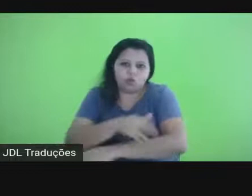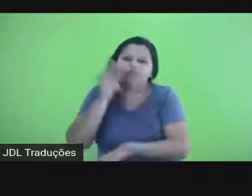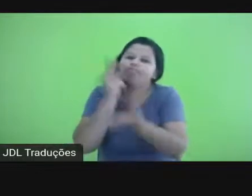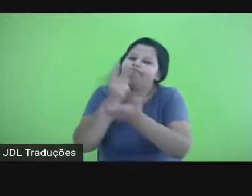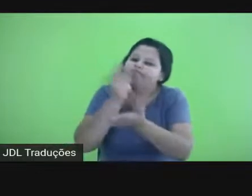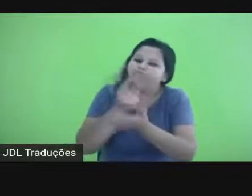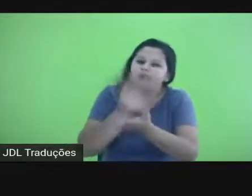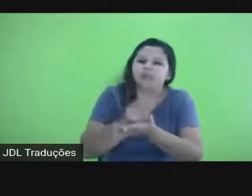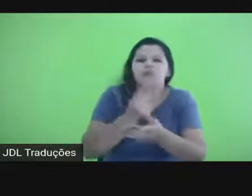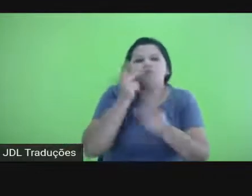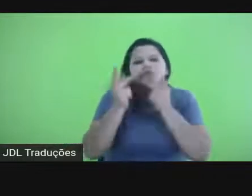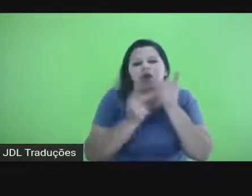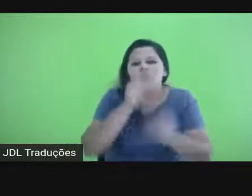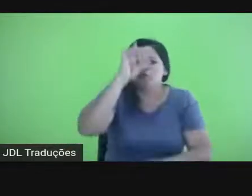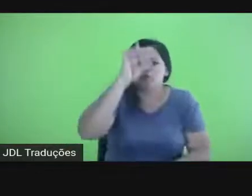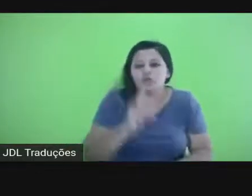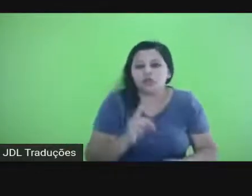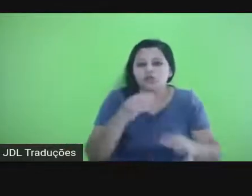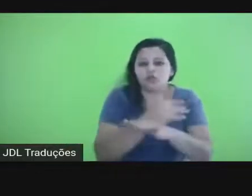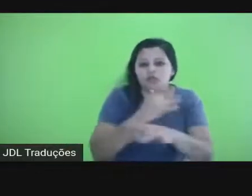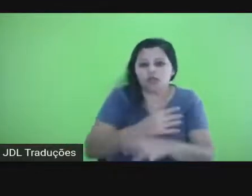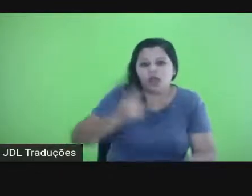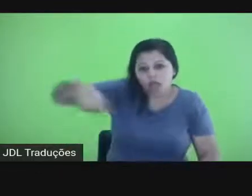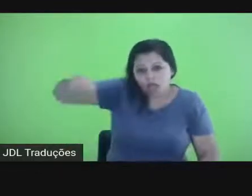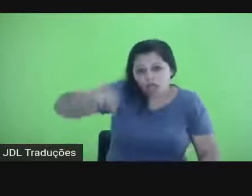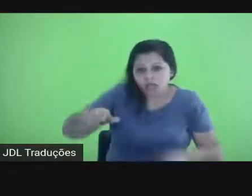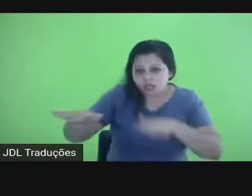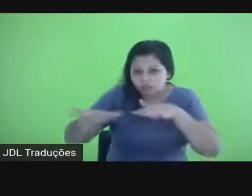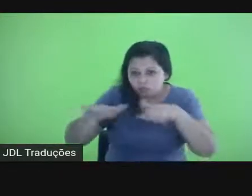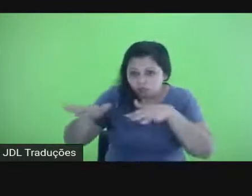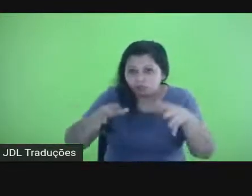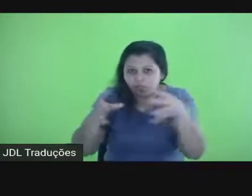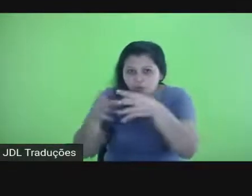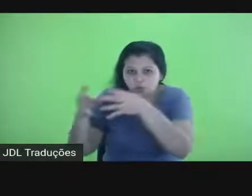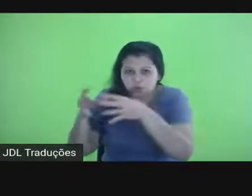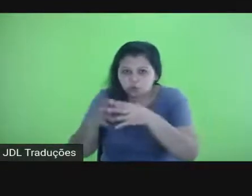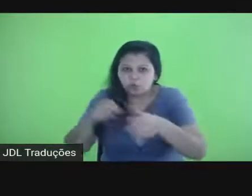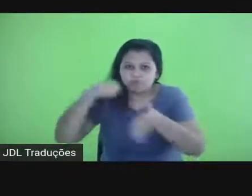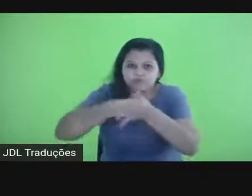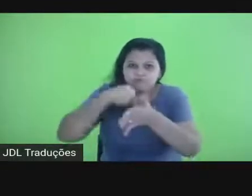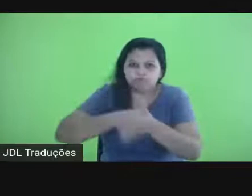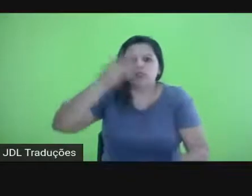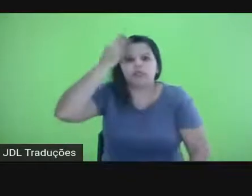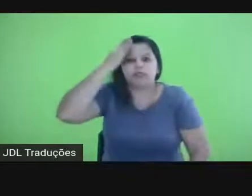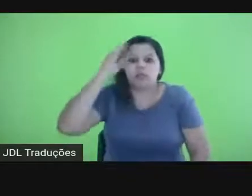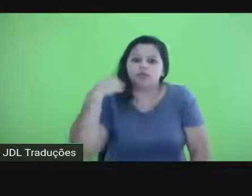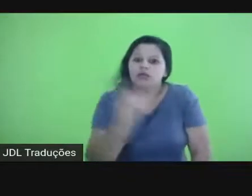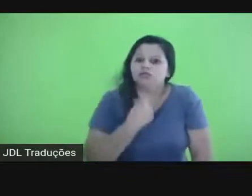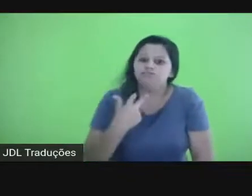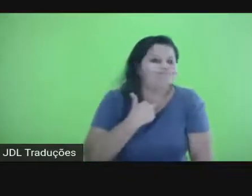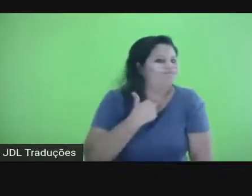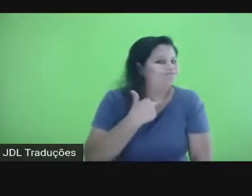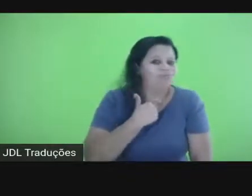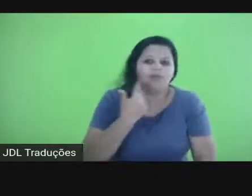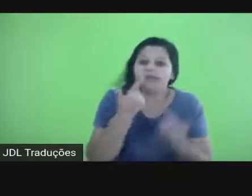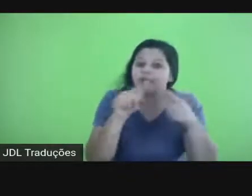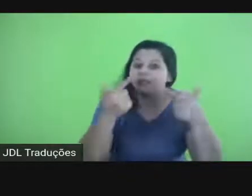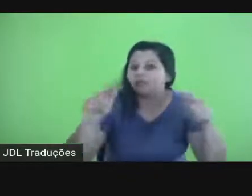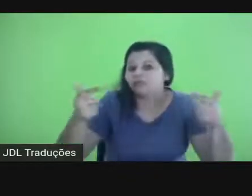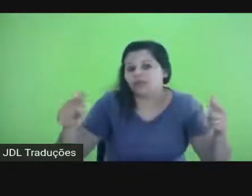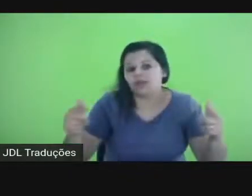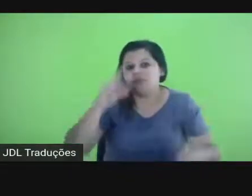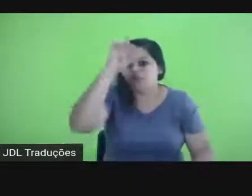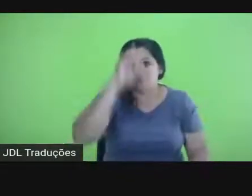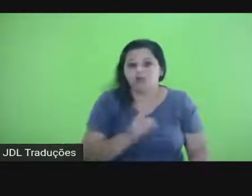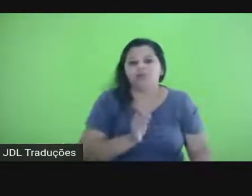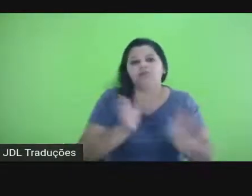esses movimentos eles sabem que nós não temos direito à cidade. Para todo e qualquer cidadão leigo que está a parte